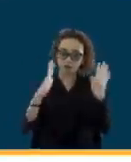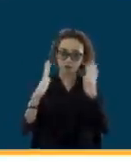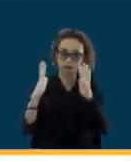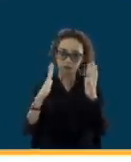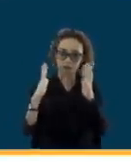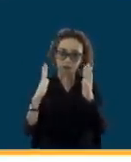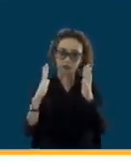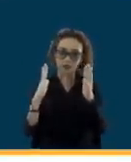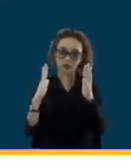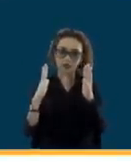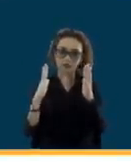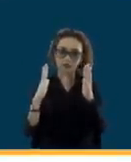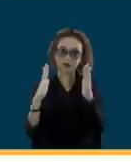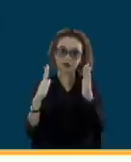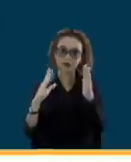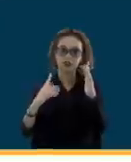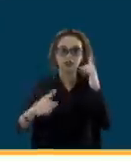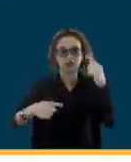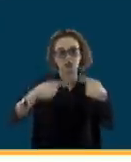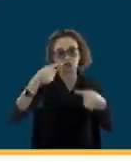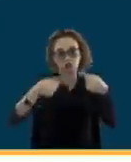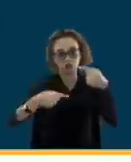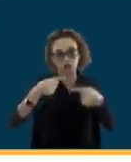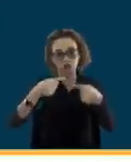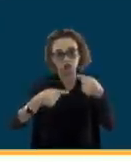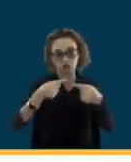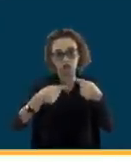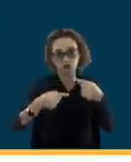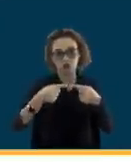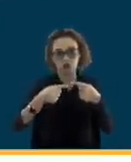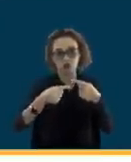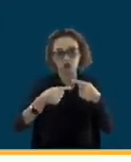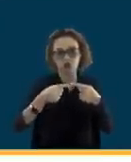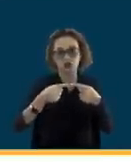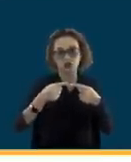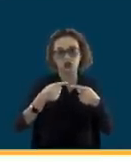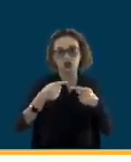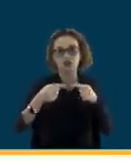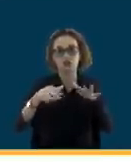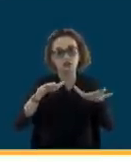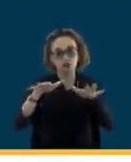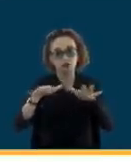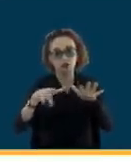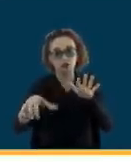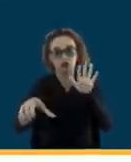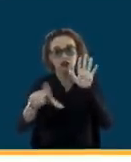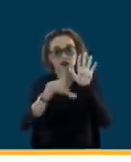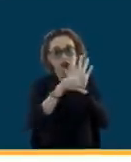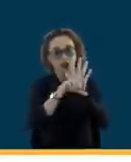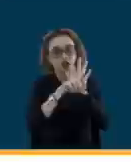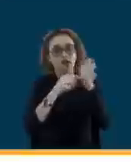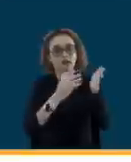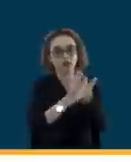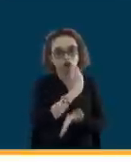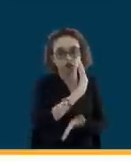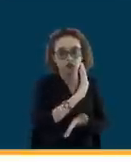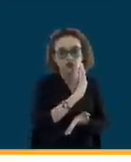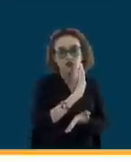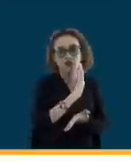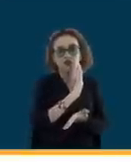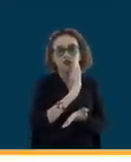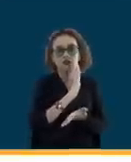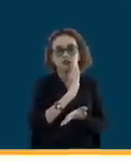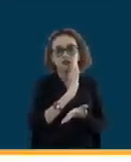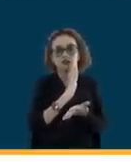se discute a implantação, a mobilização já veio, a lei foi aprovada, se espera agora